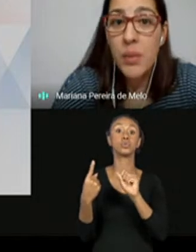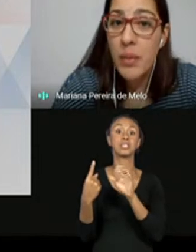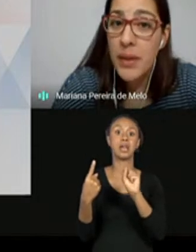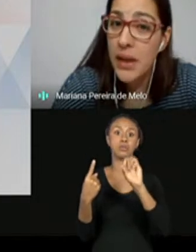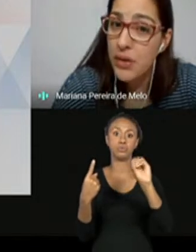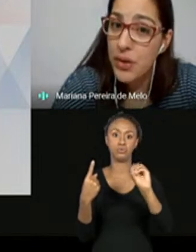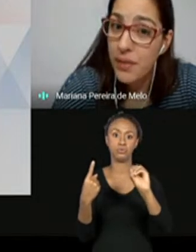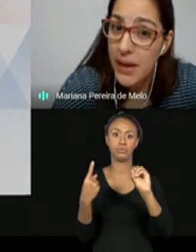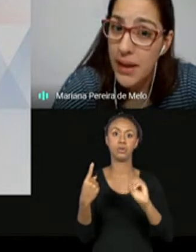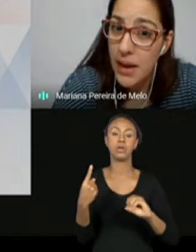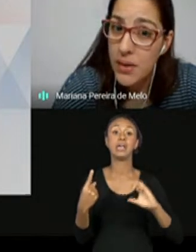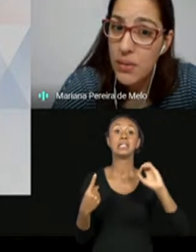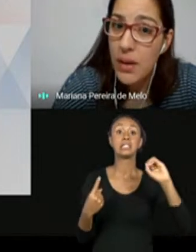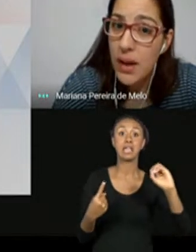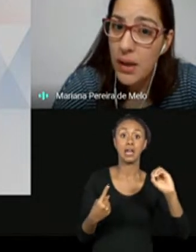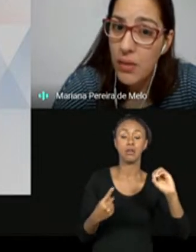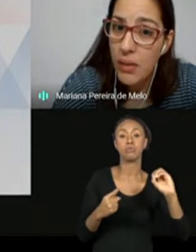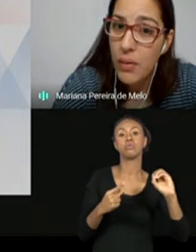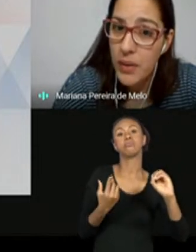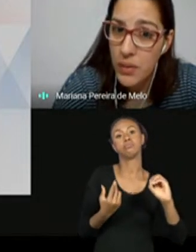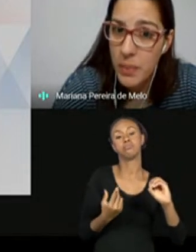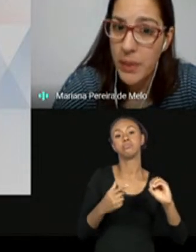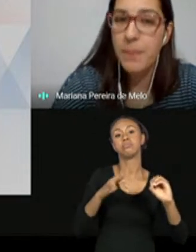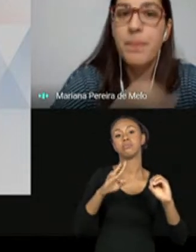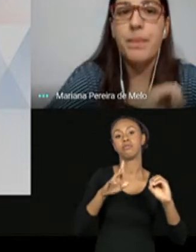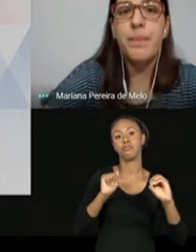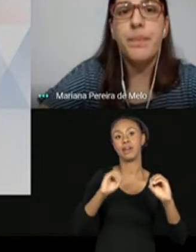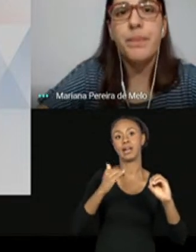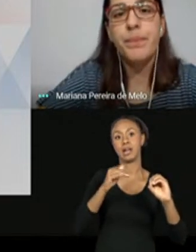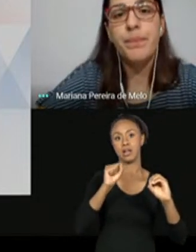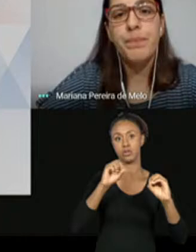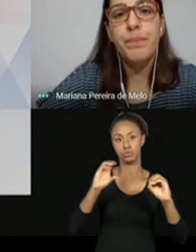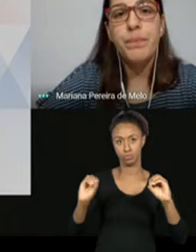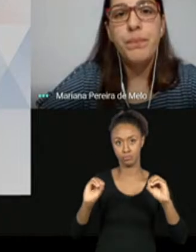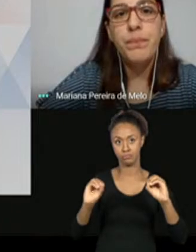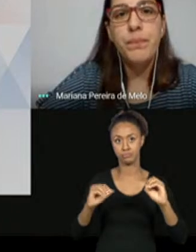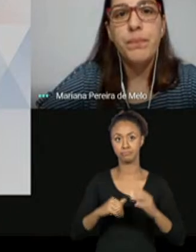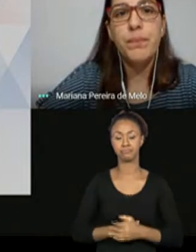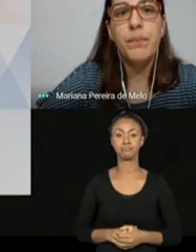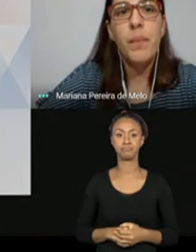a probabilidade de fracasso é igual a 1 menos P.